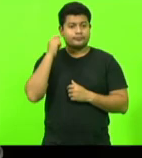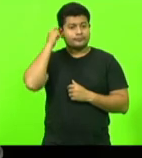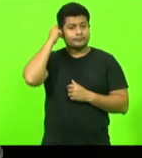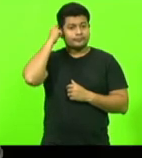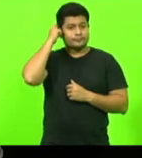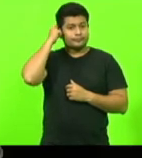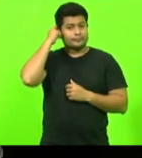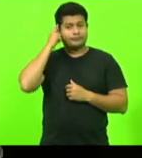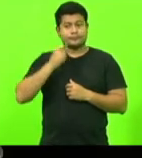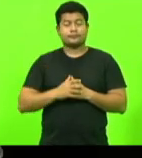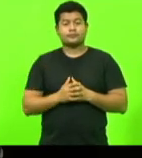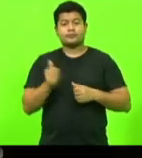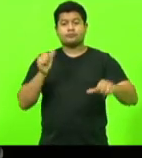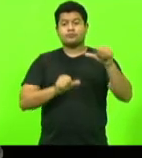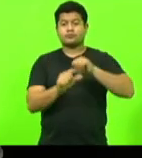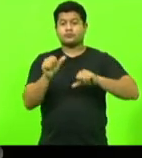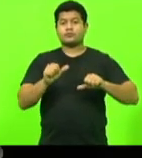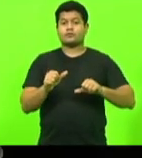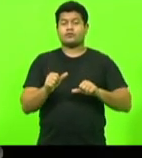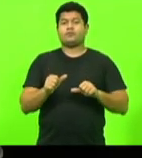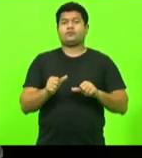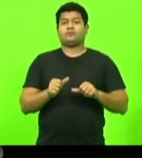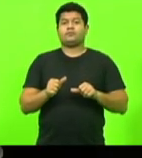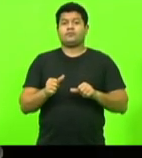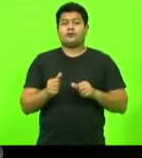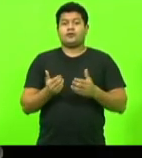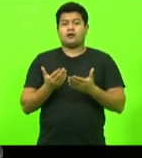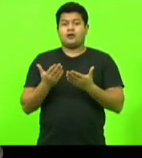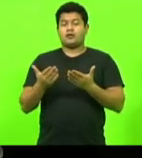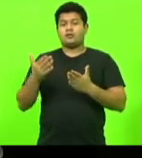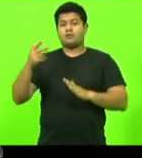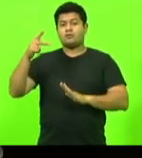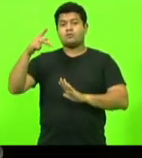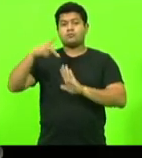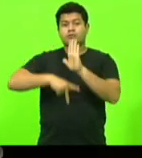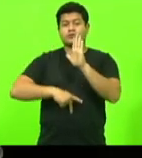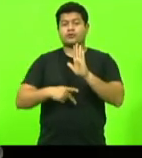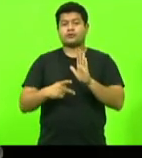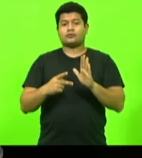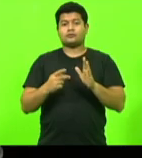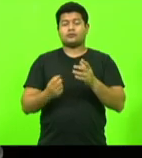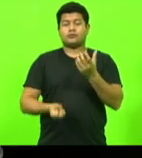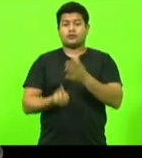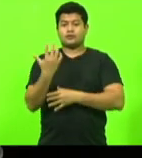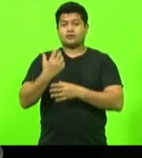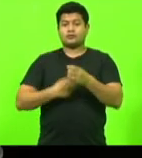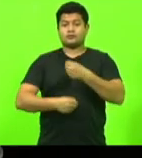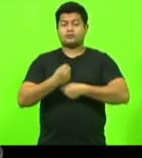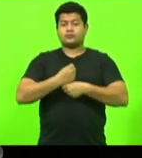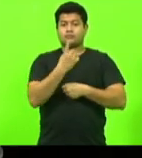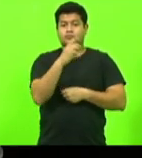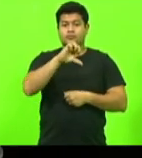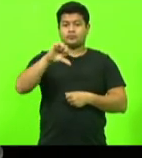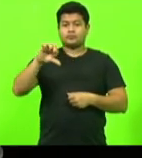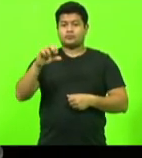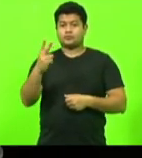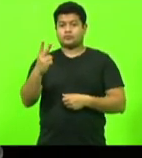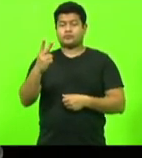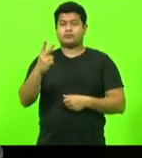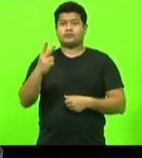que alterou o plano criado em 1992, não está sendo atendido em seu todo em razão